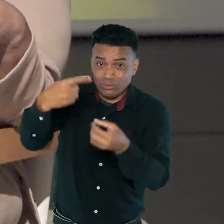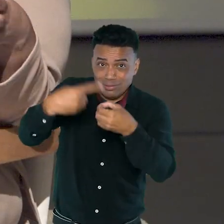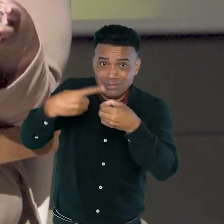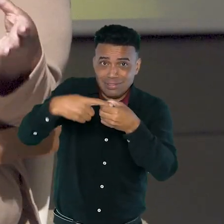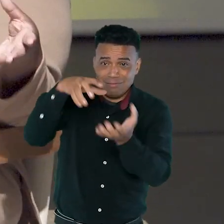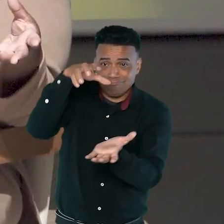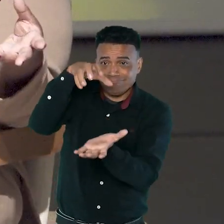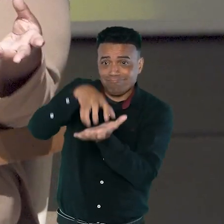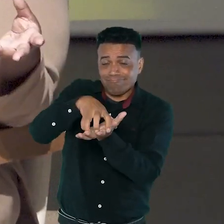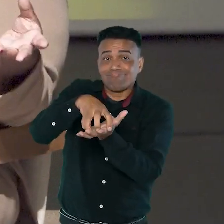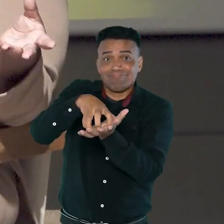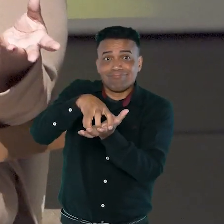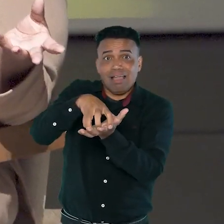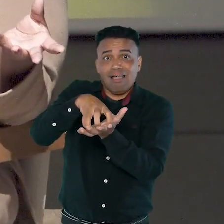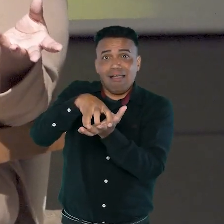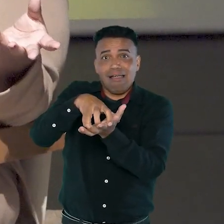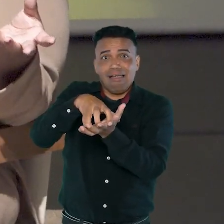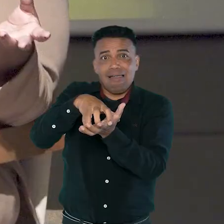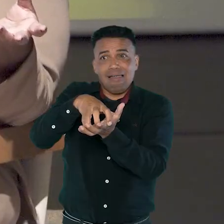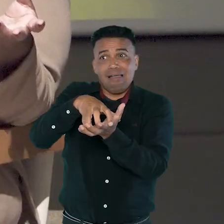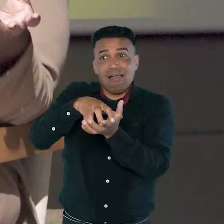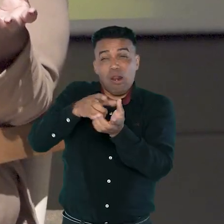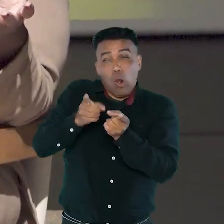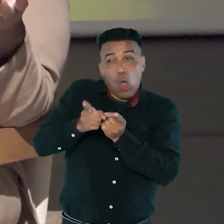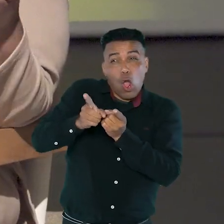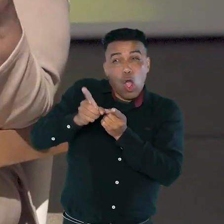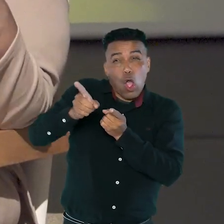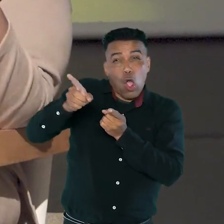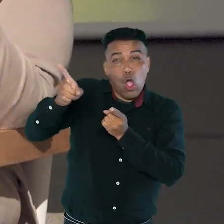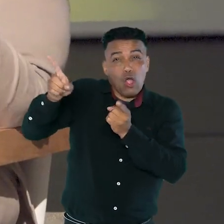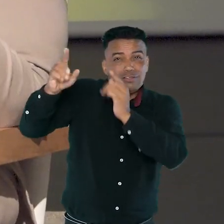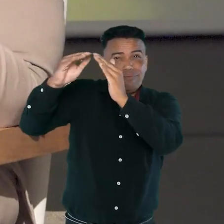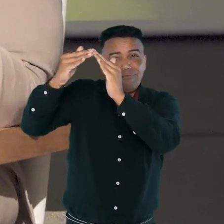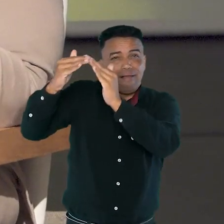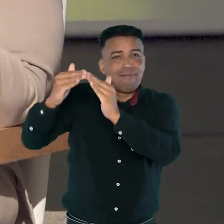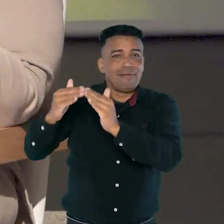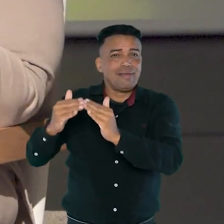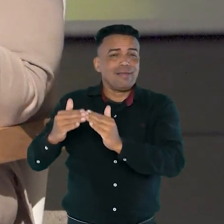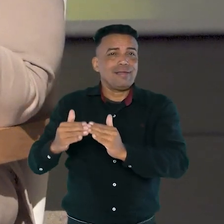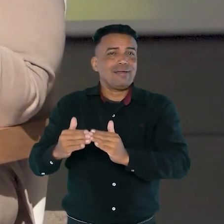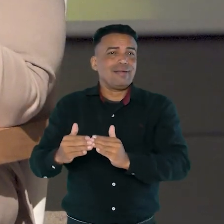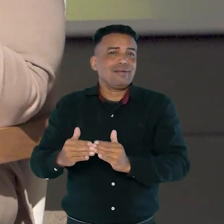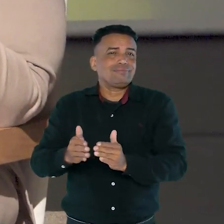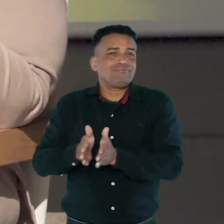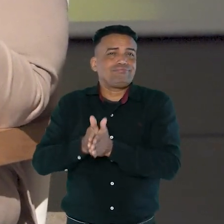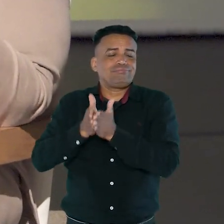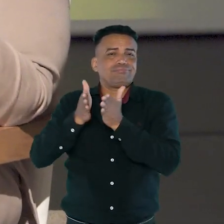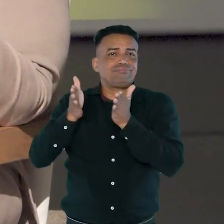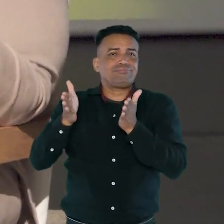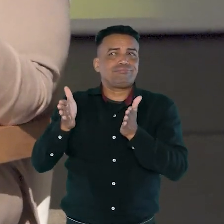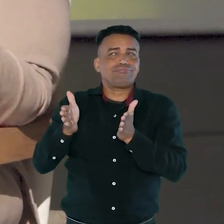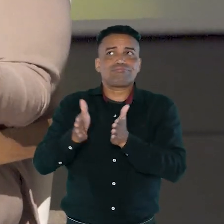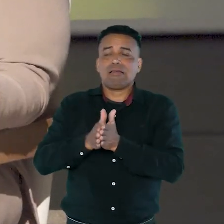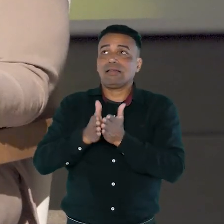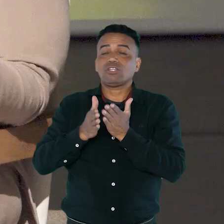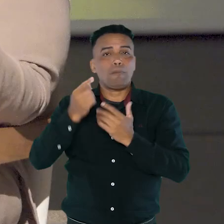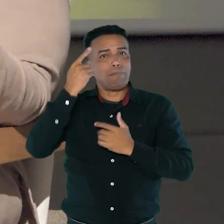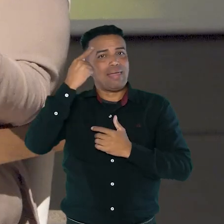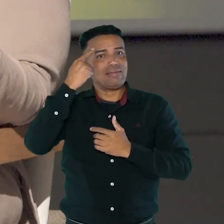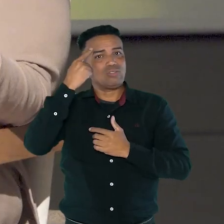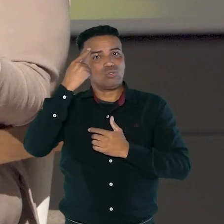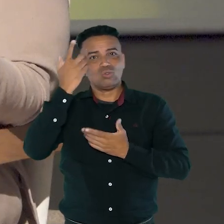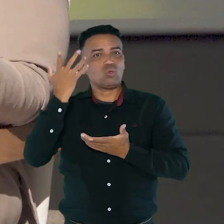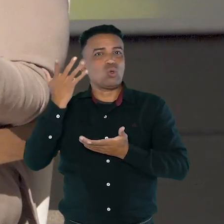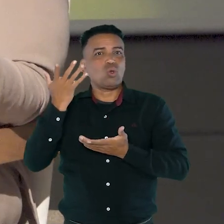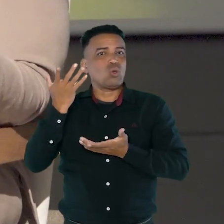os recursos vão ficando mais precários, né? Quando eu penso em periferia, eu penso nessa oferta